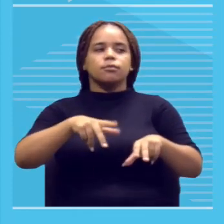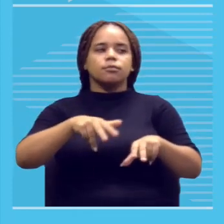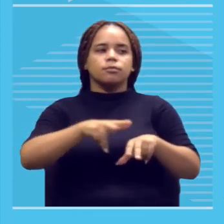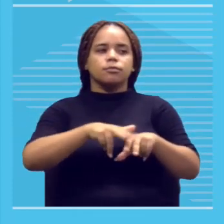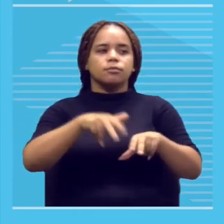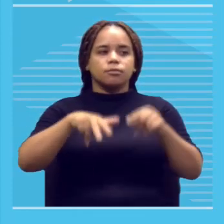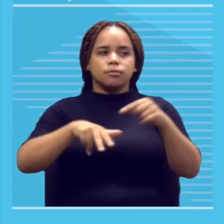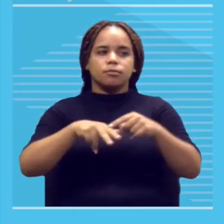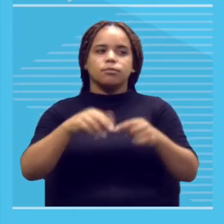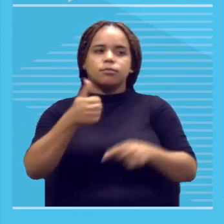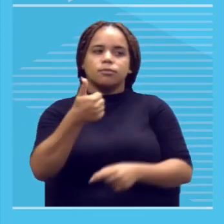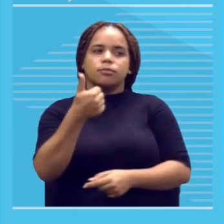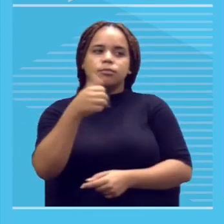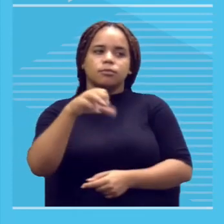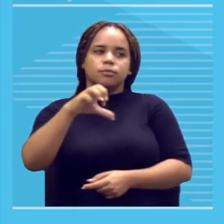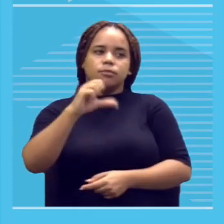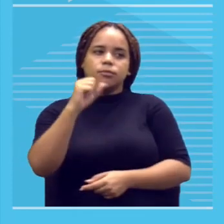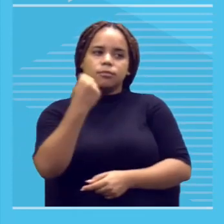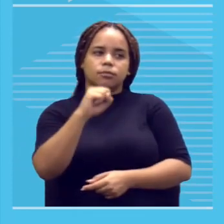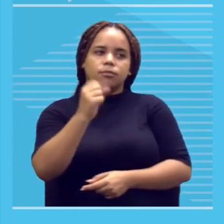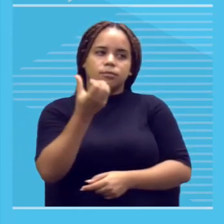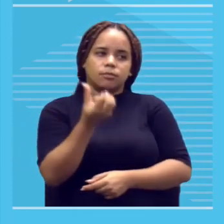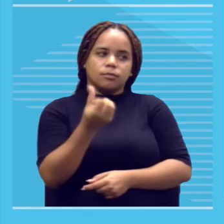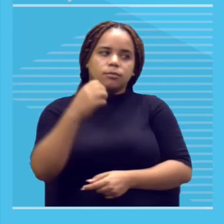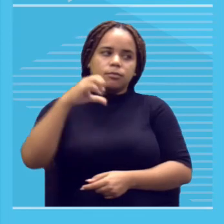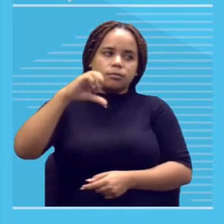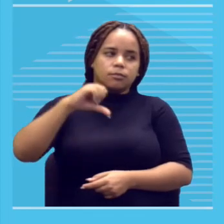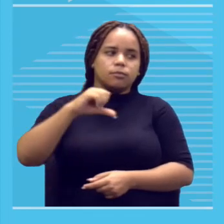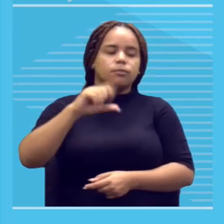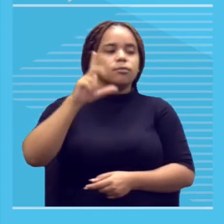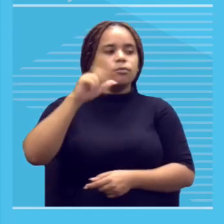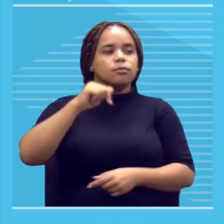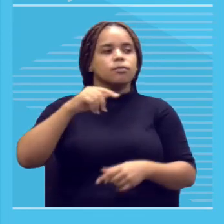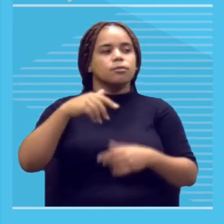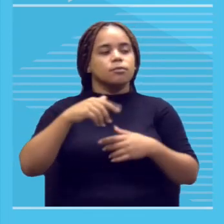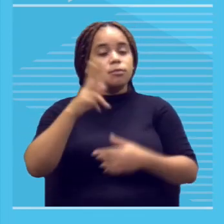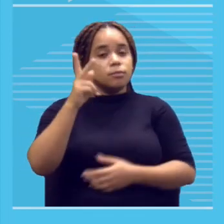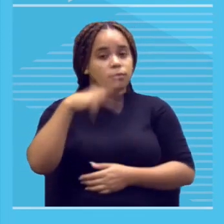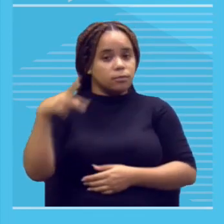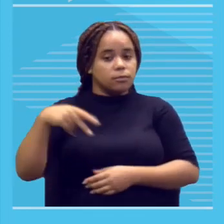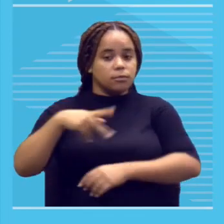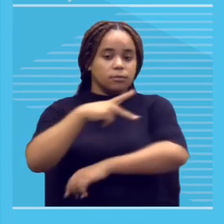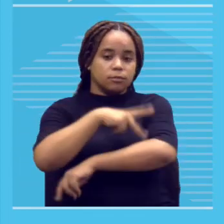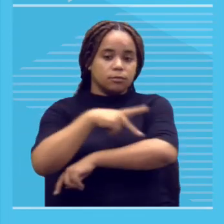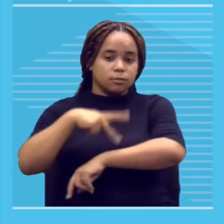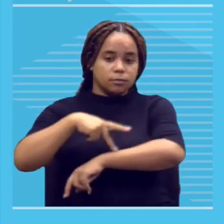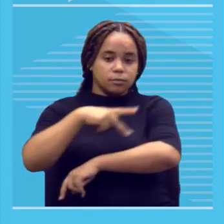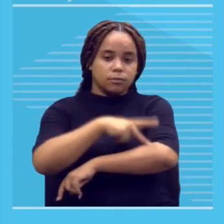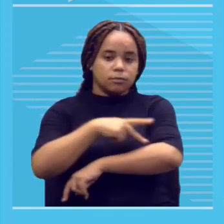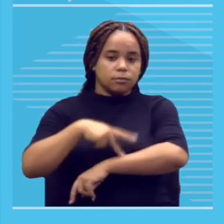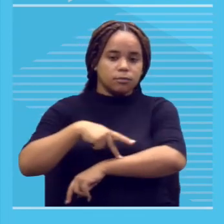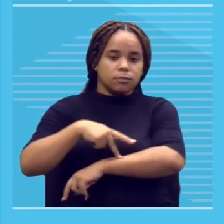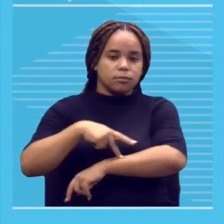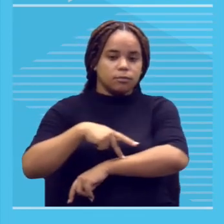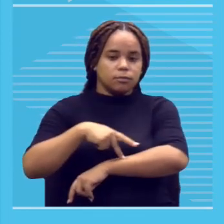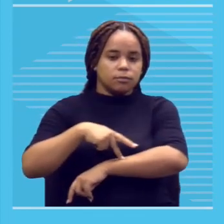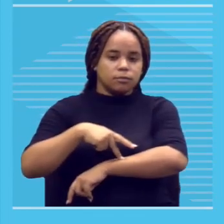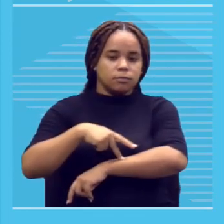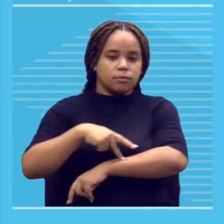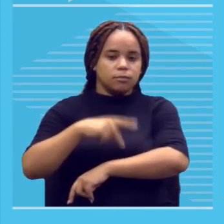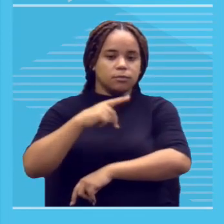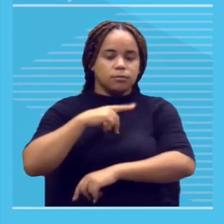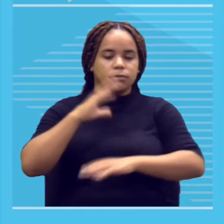era um professor ele era um pedagogo e numa determinada fase